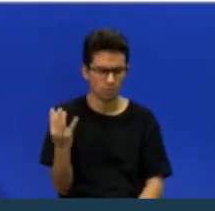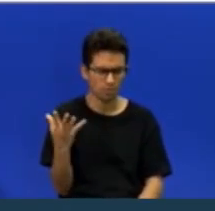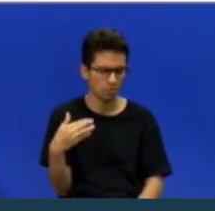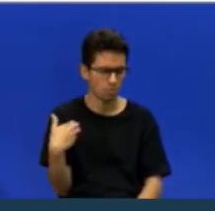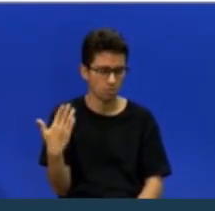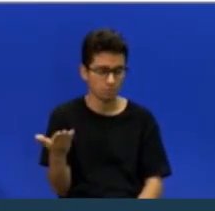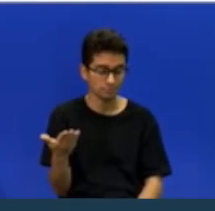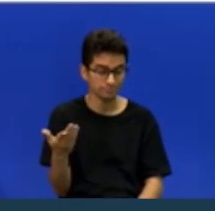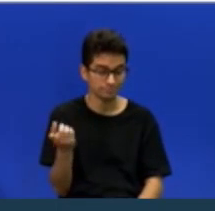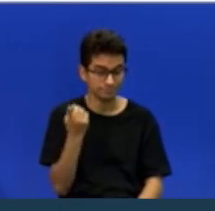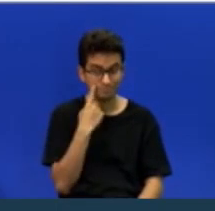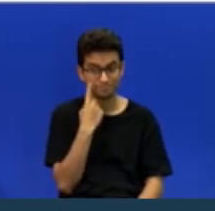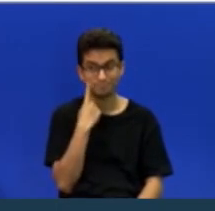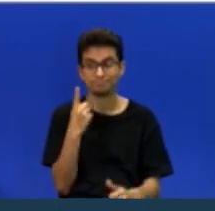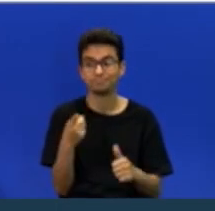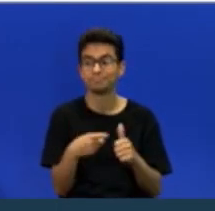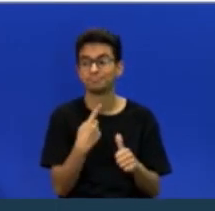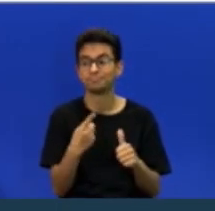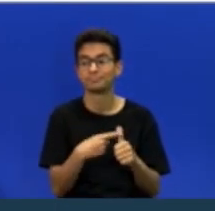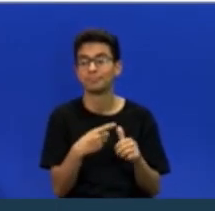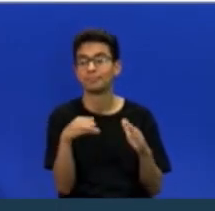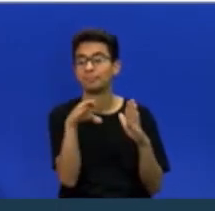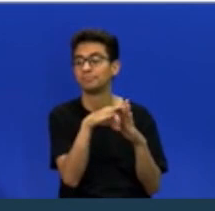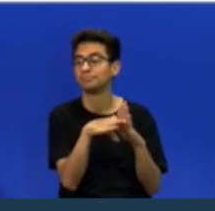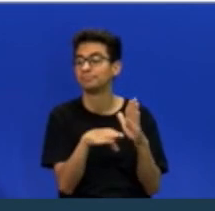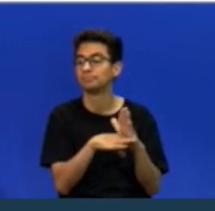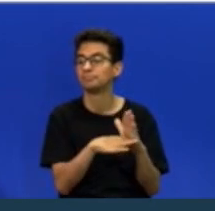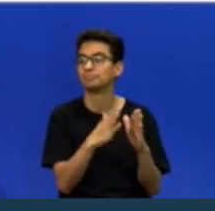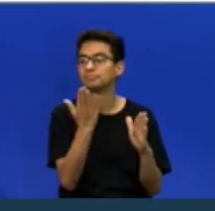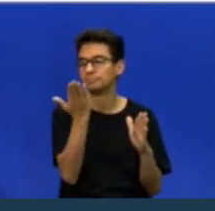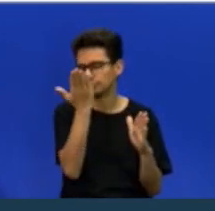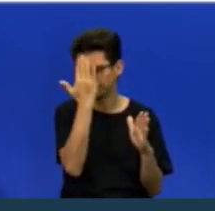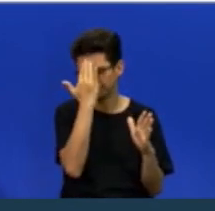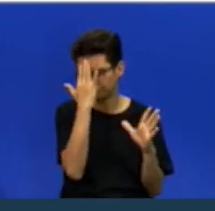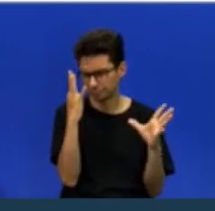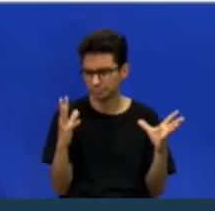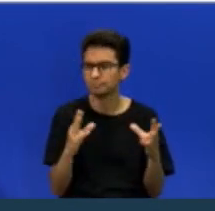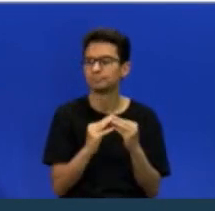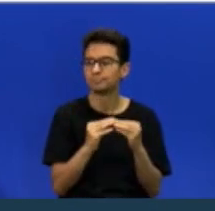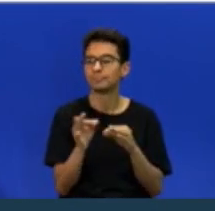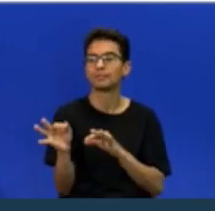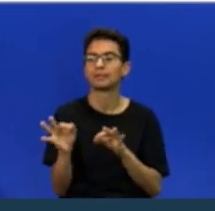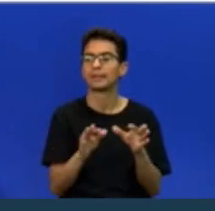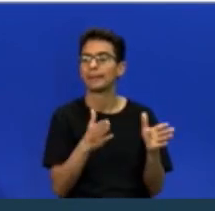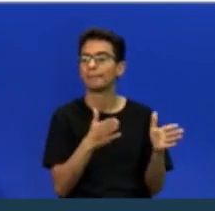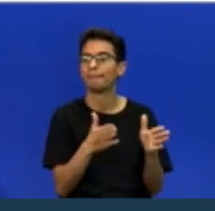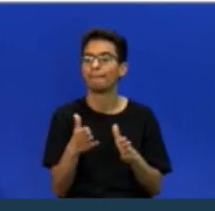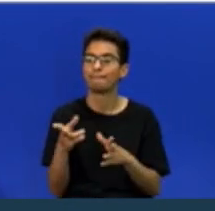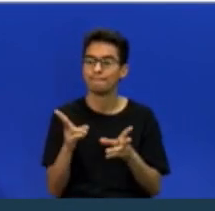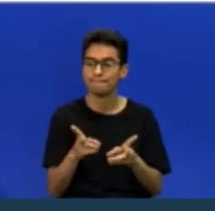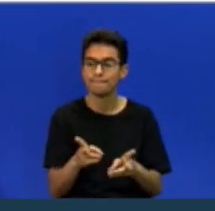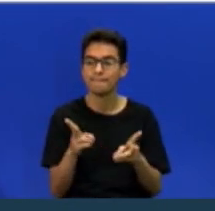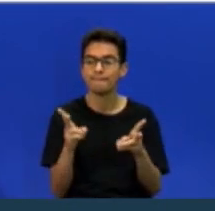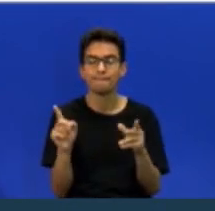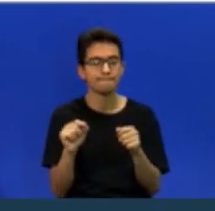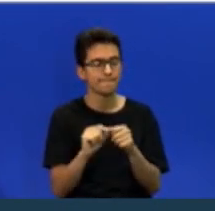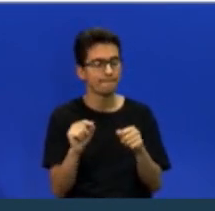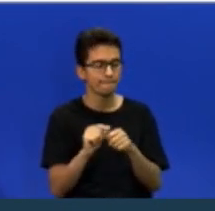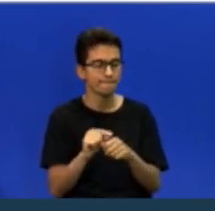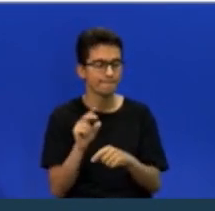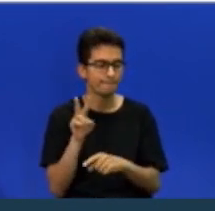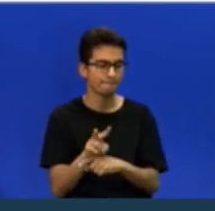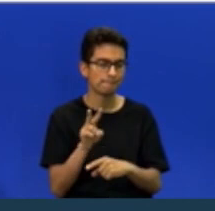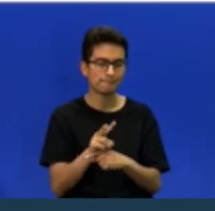quais? Primeiro, hierarquização, entendida como um conjunto articulado e contínuo das ações e serviços